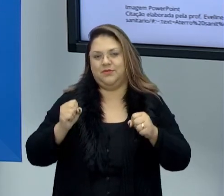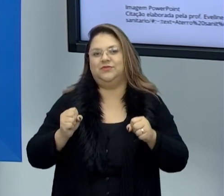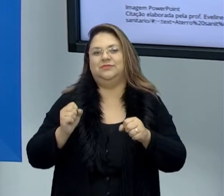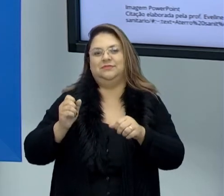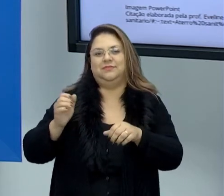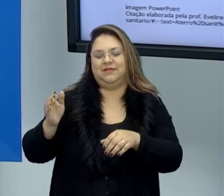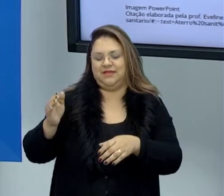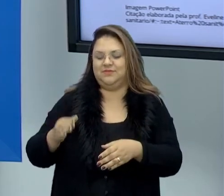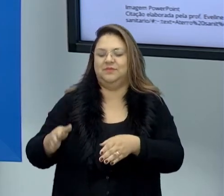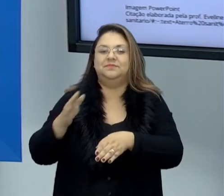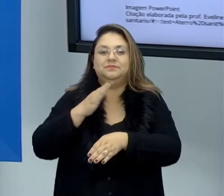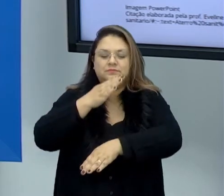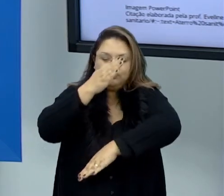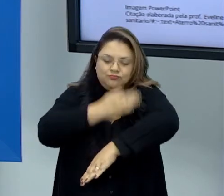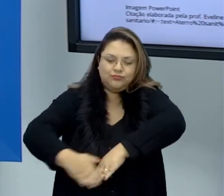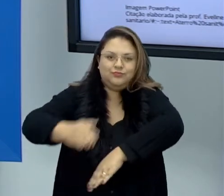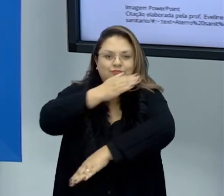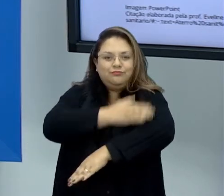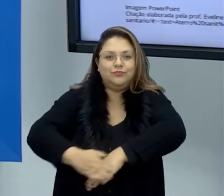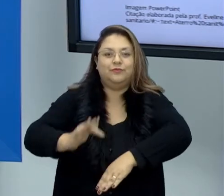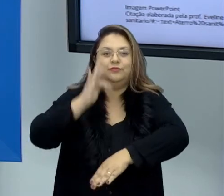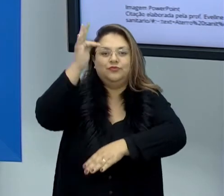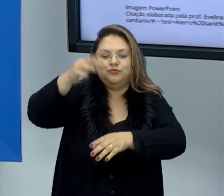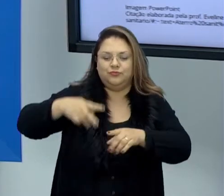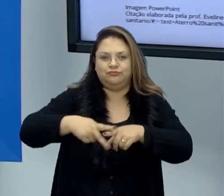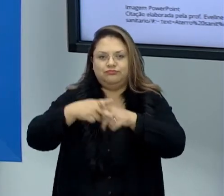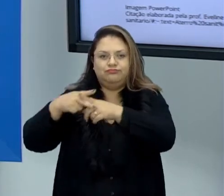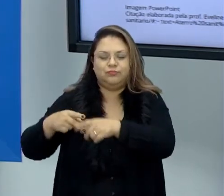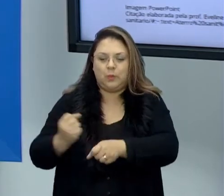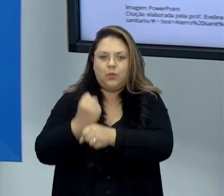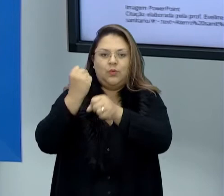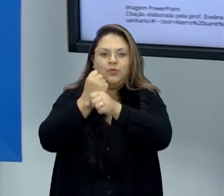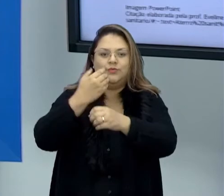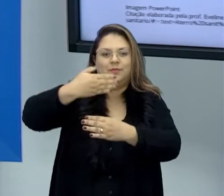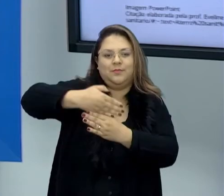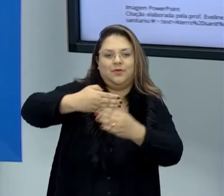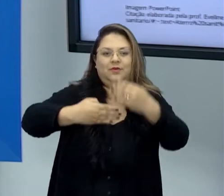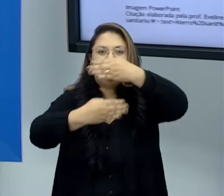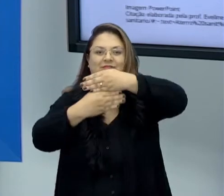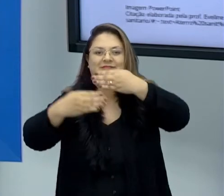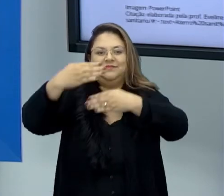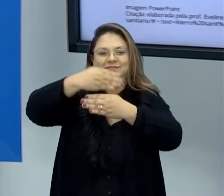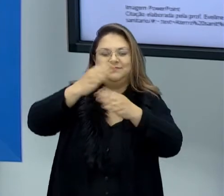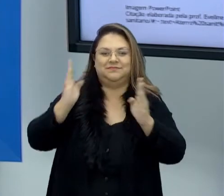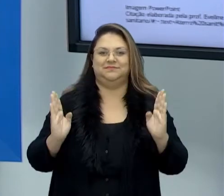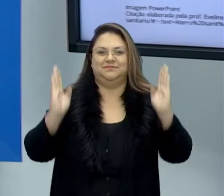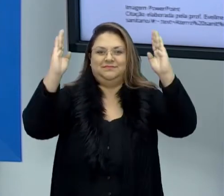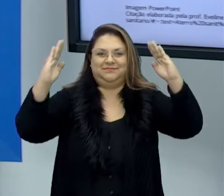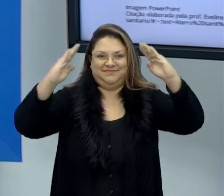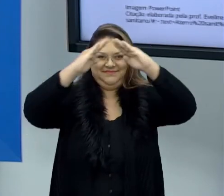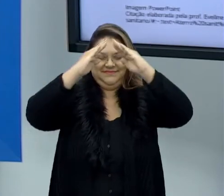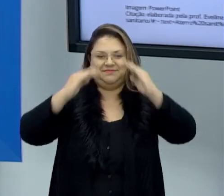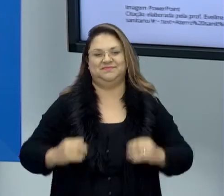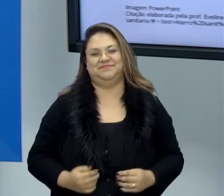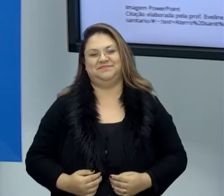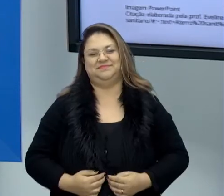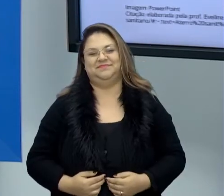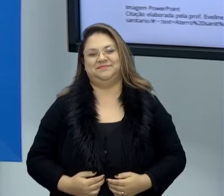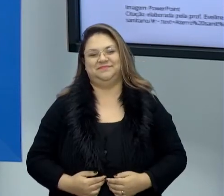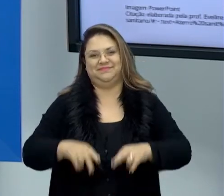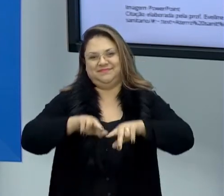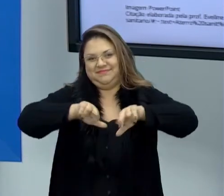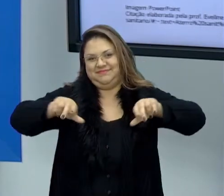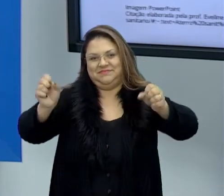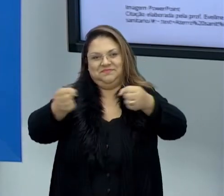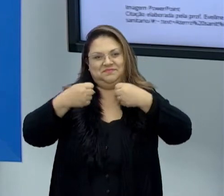uma monocultura ali de pinos e... Oh, meu Deus, fugiu. Estava na ponta da língua. Daqui a pouco, quando acabar a